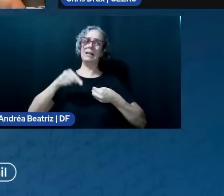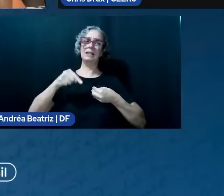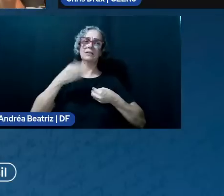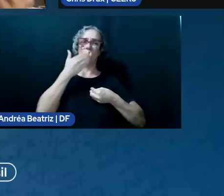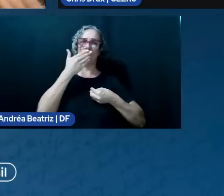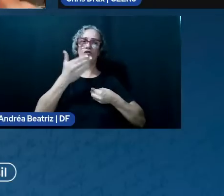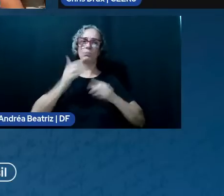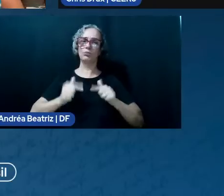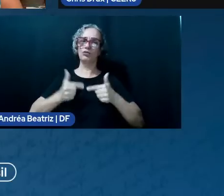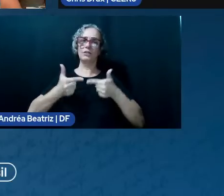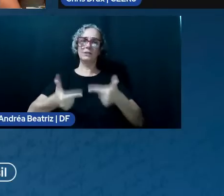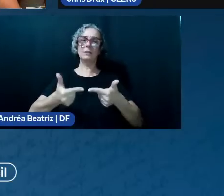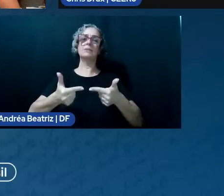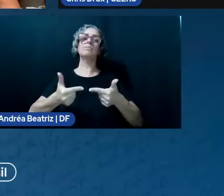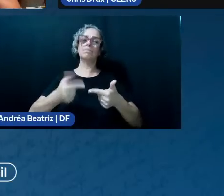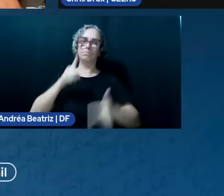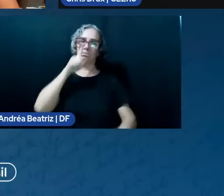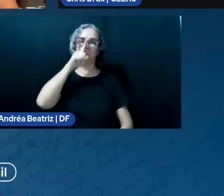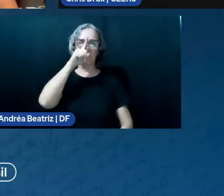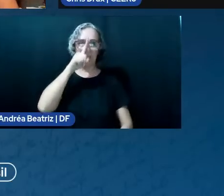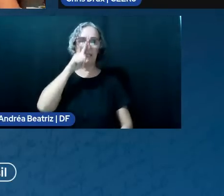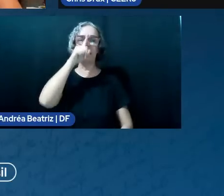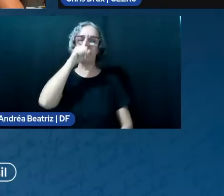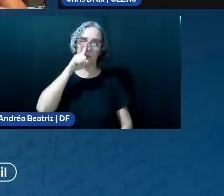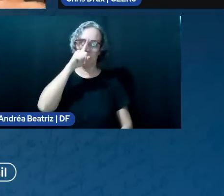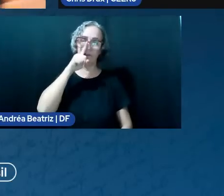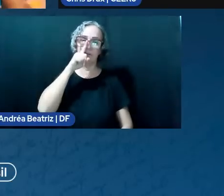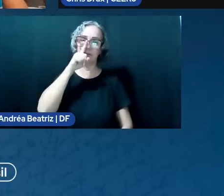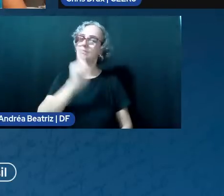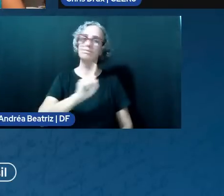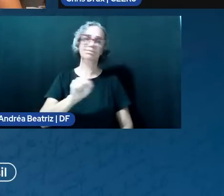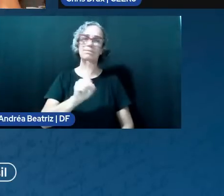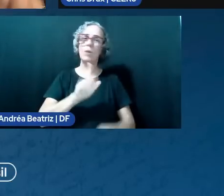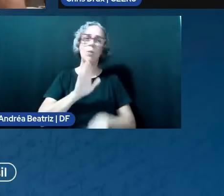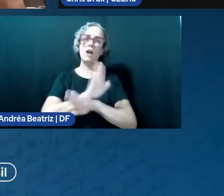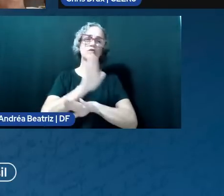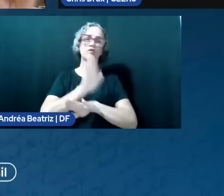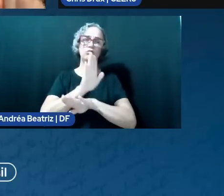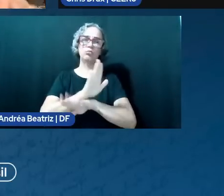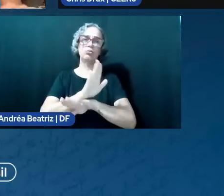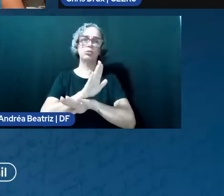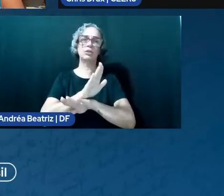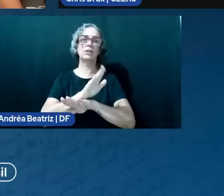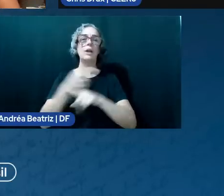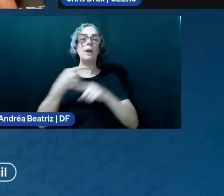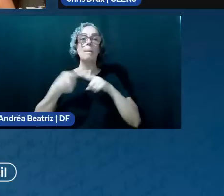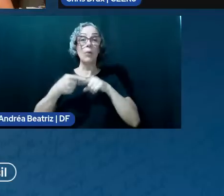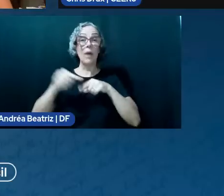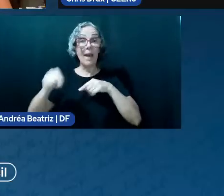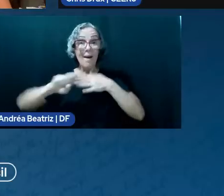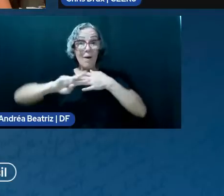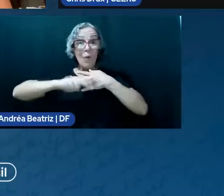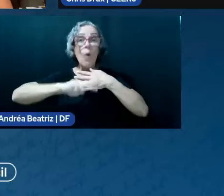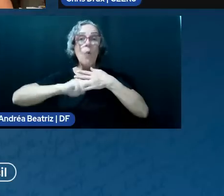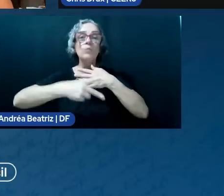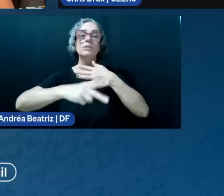são perigosas, dado aos efeitos, inclusive na época de